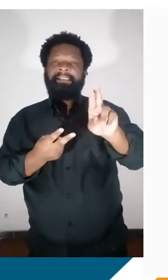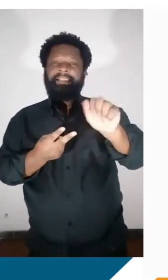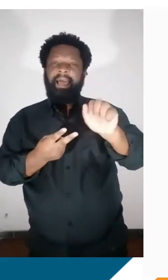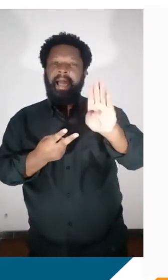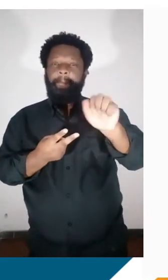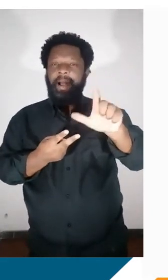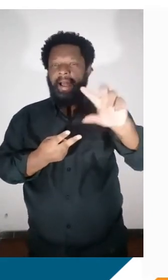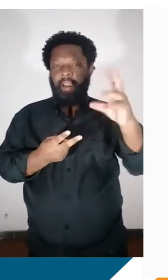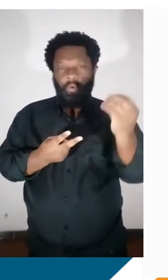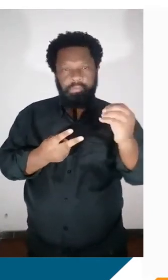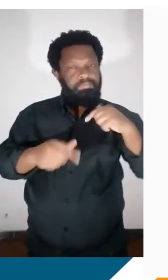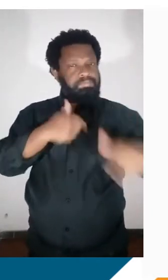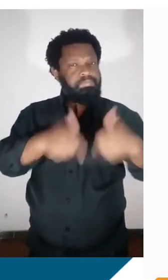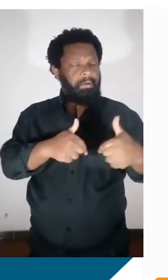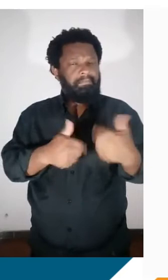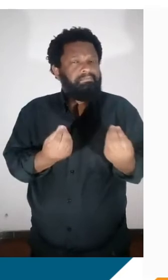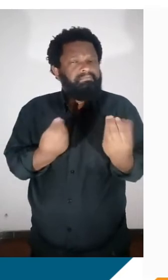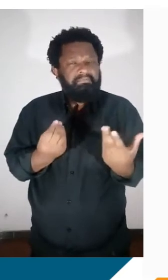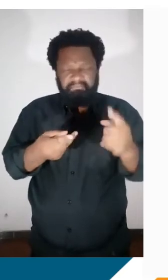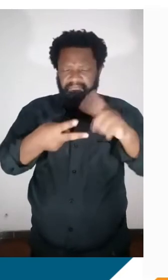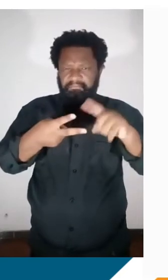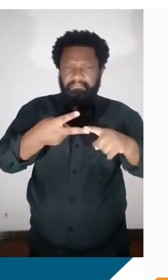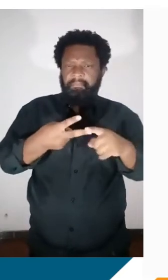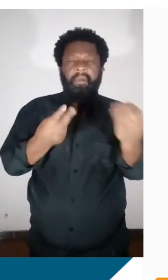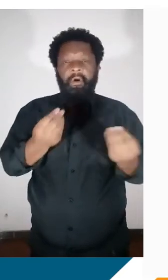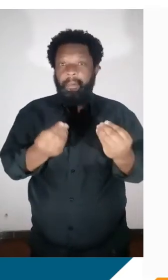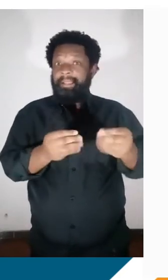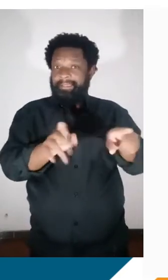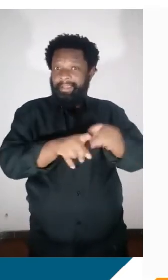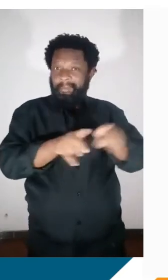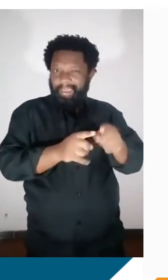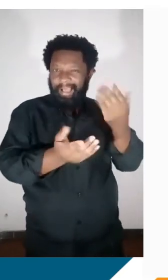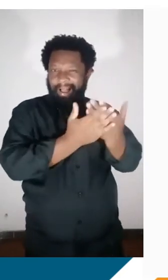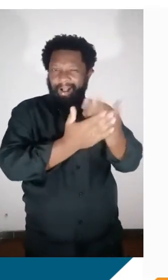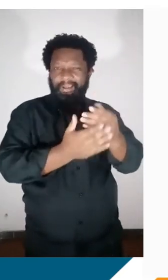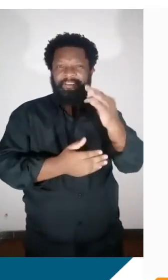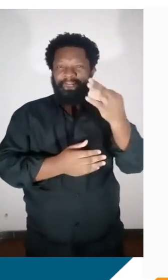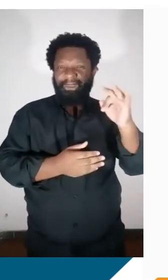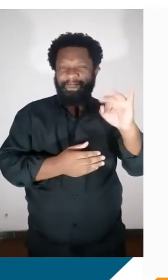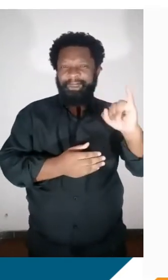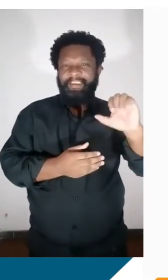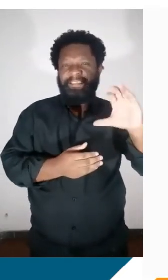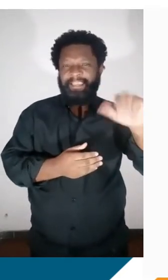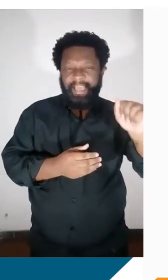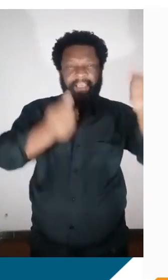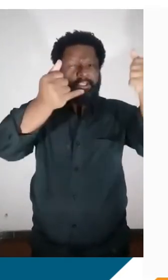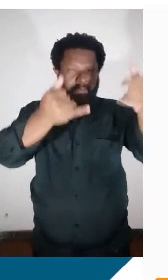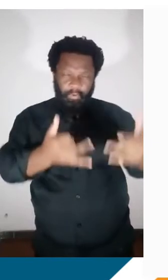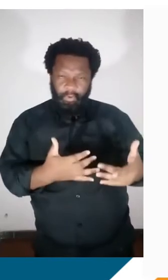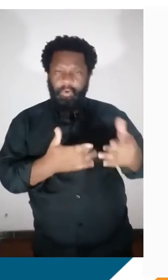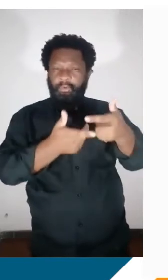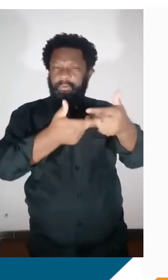trabalho. Como assim transformação em trabalho? Vocês viram também nos vídeos de física sobre trabalho mecânico, né, na parte de